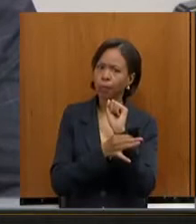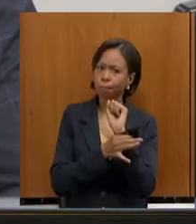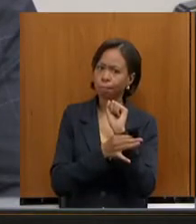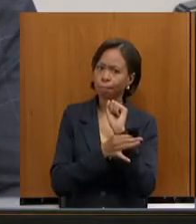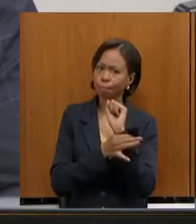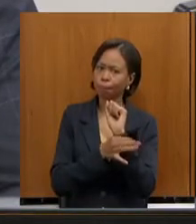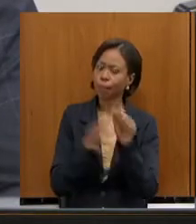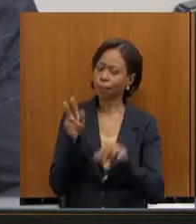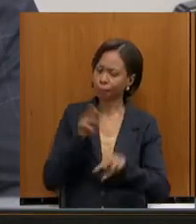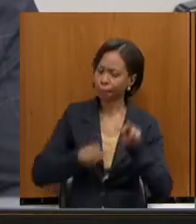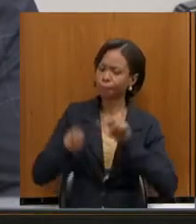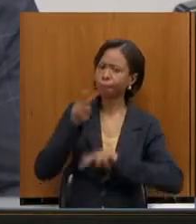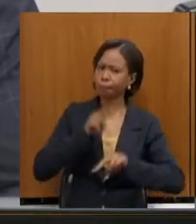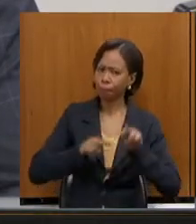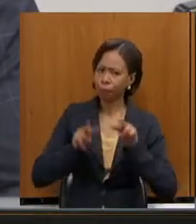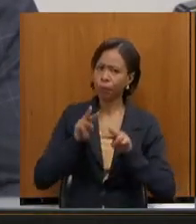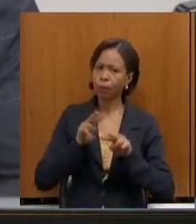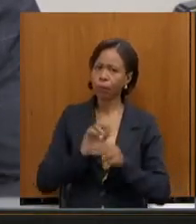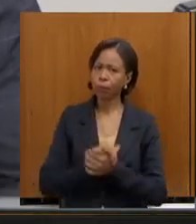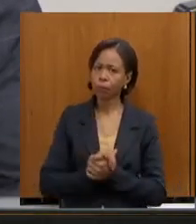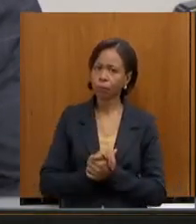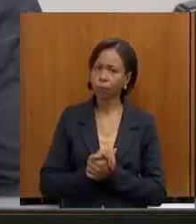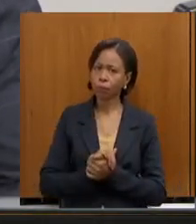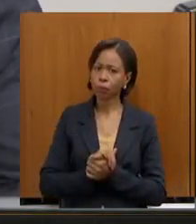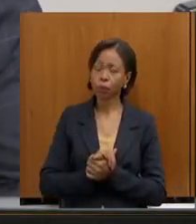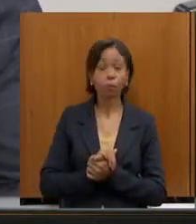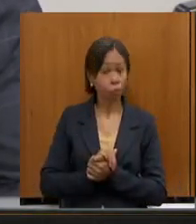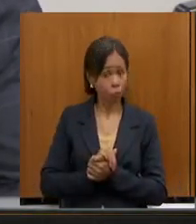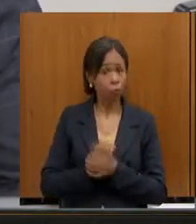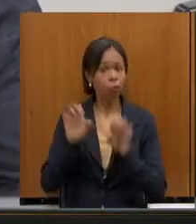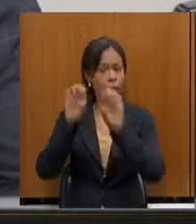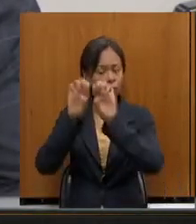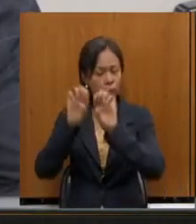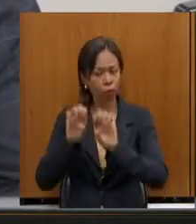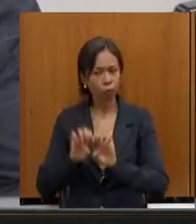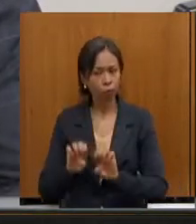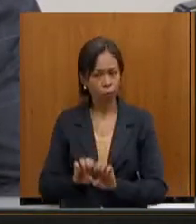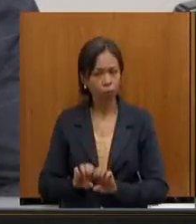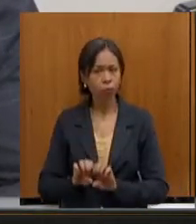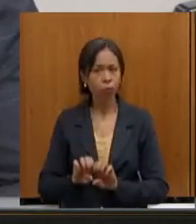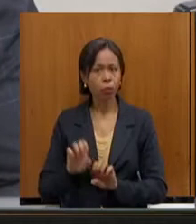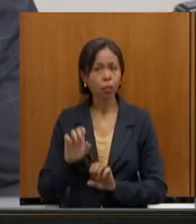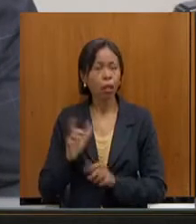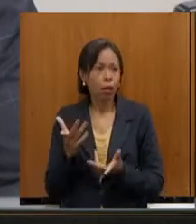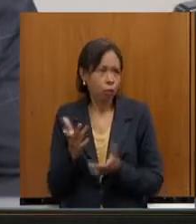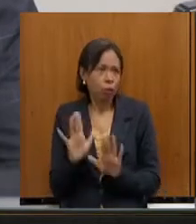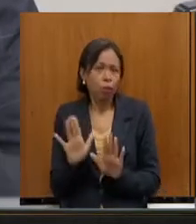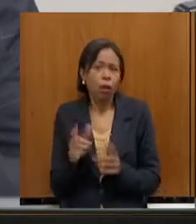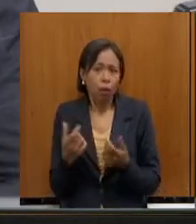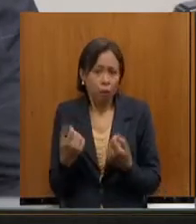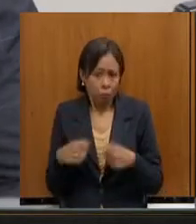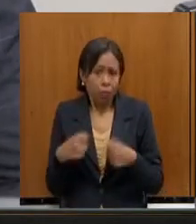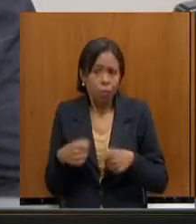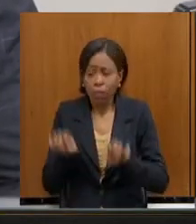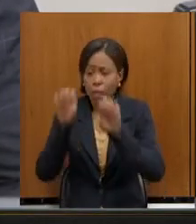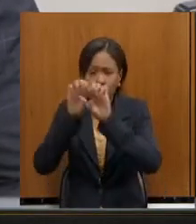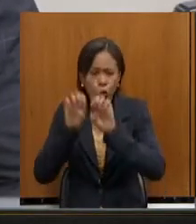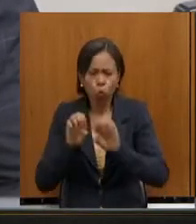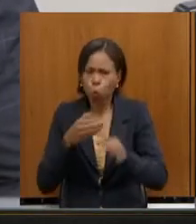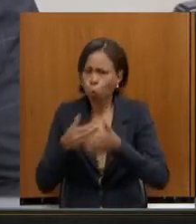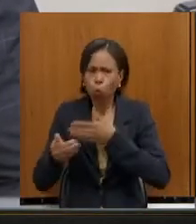segurança e tem a estrutura tem a necessidade da estrutura que